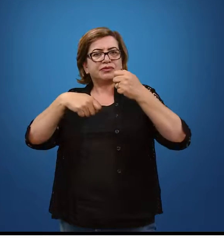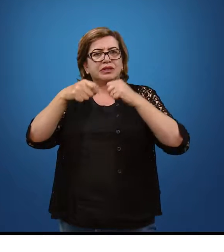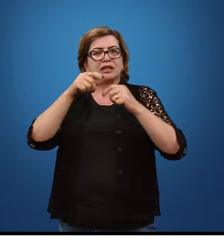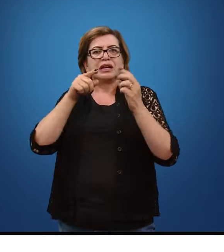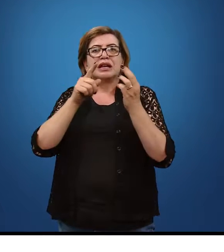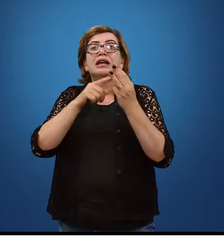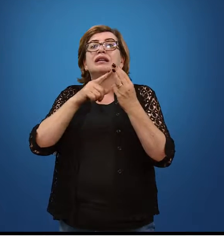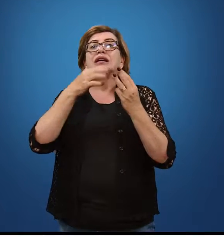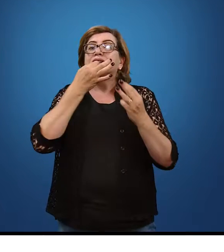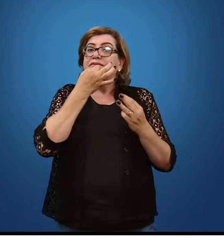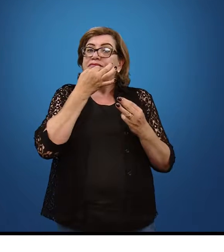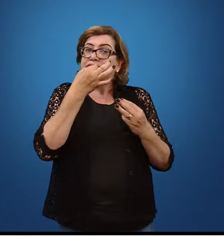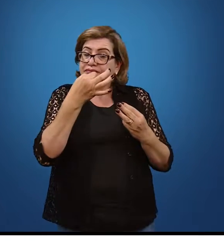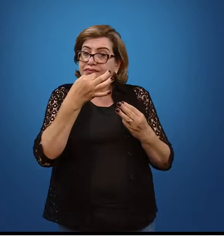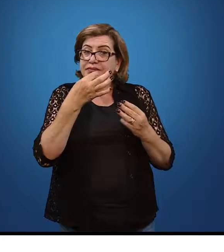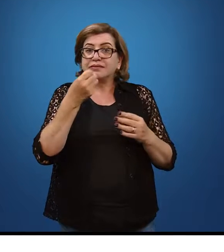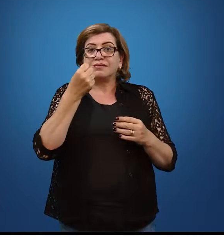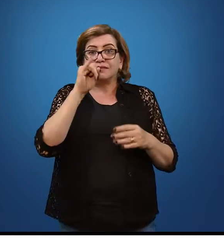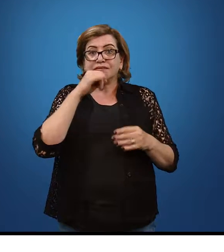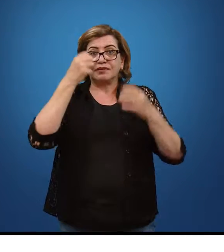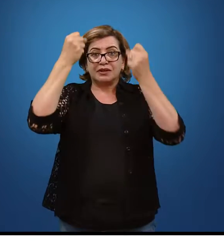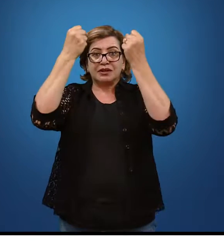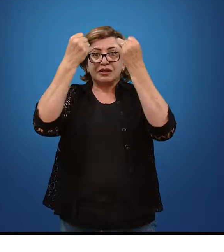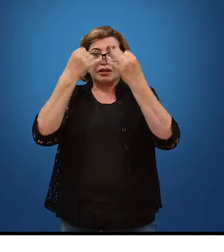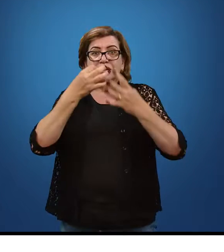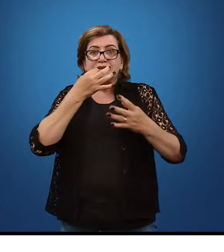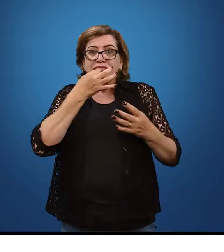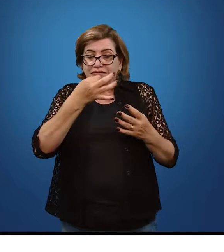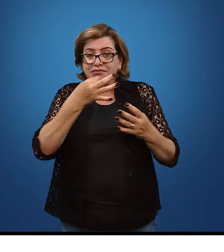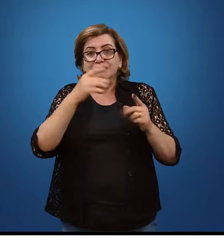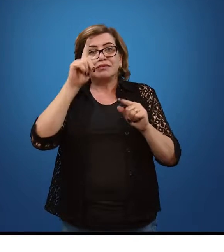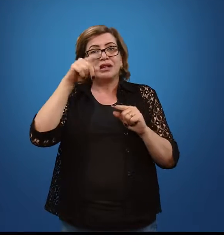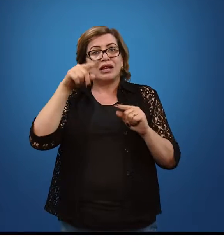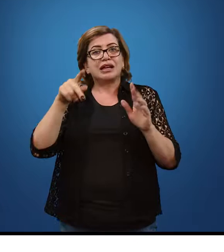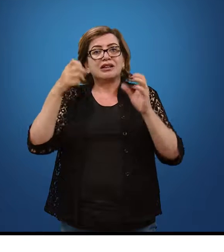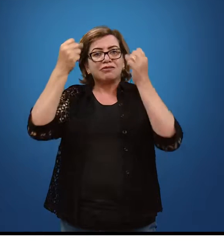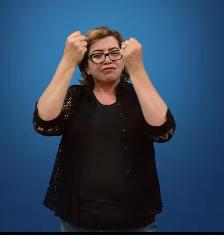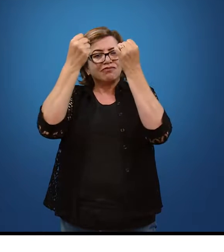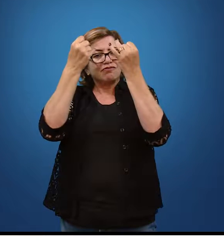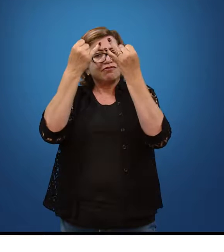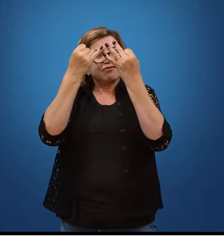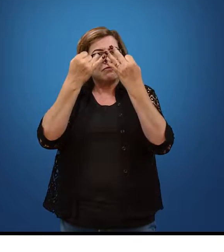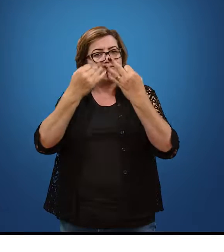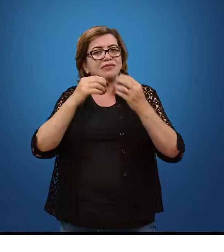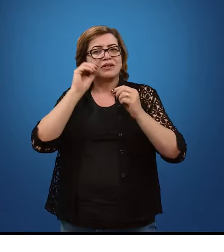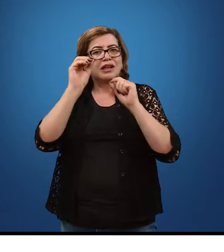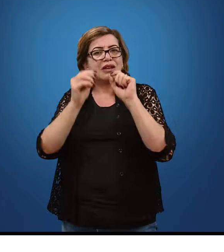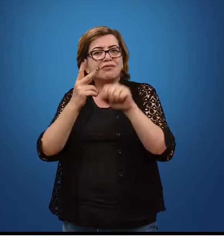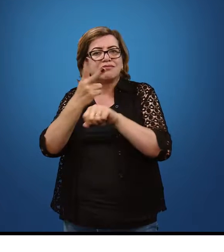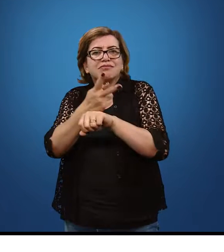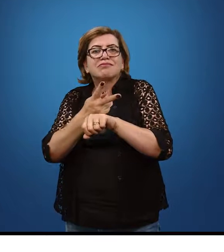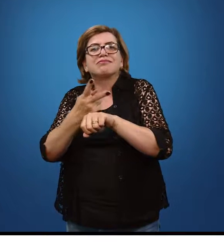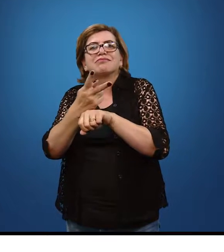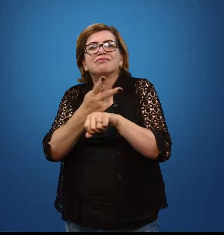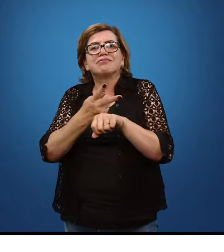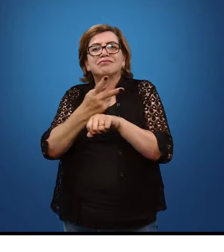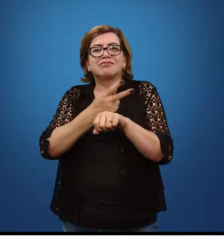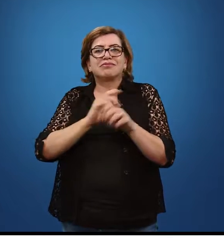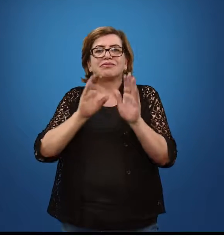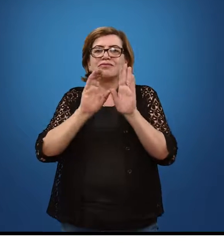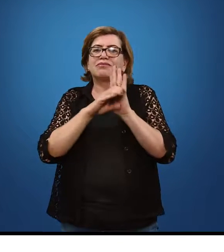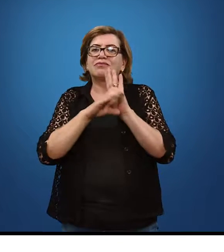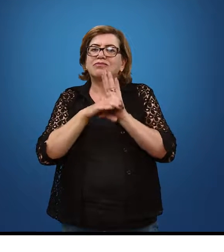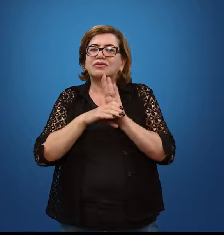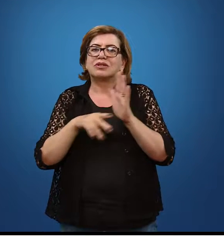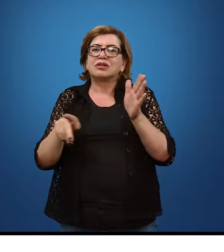perspectiva crítica. Quando eu falo em perspectiva crítica, eu estou automaticamente buscando os